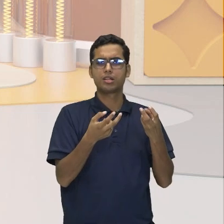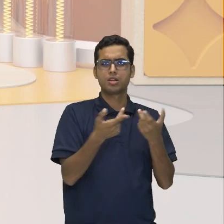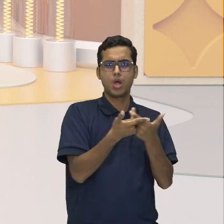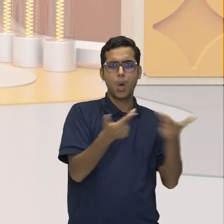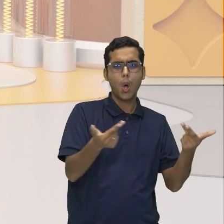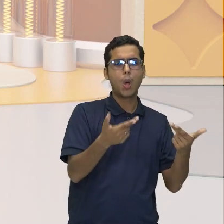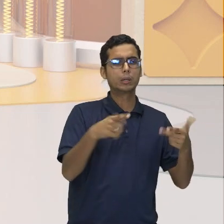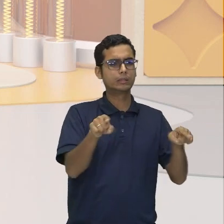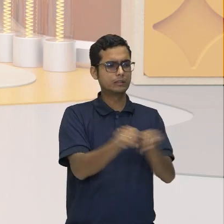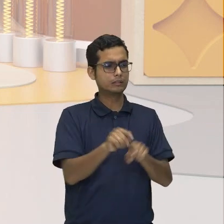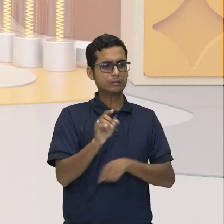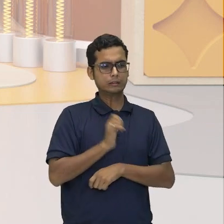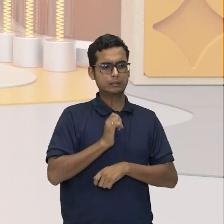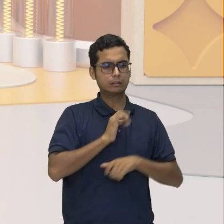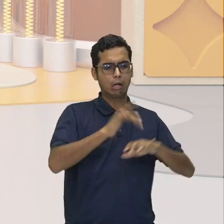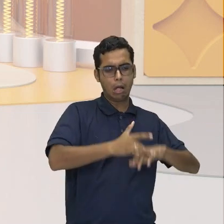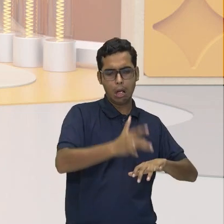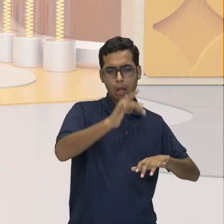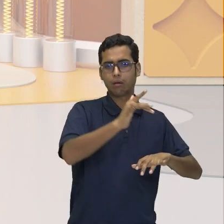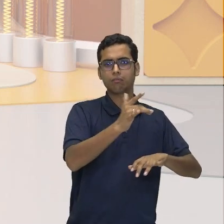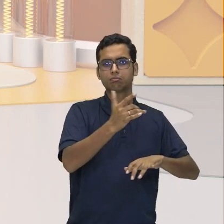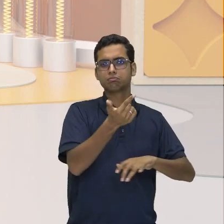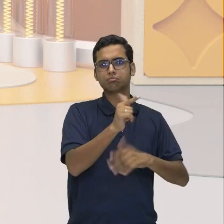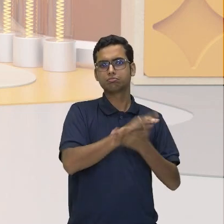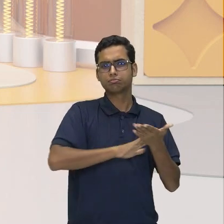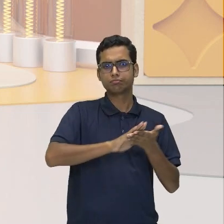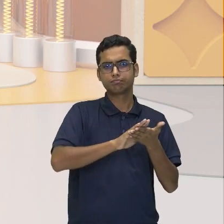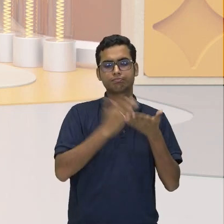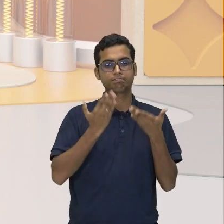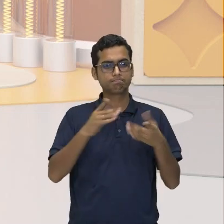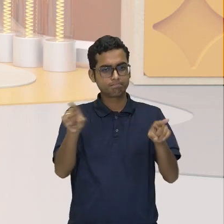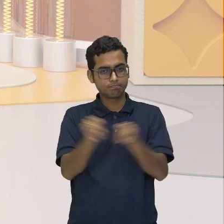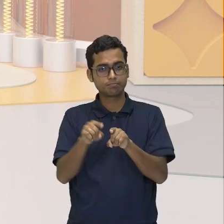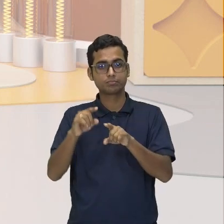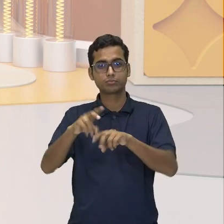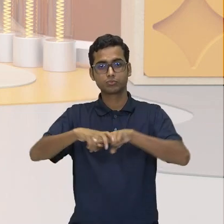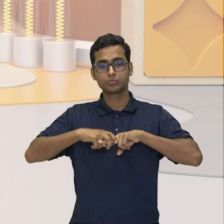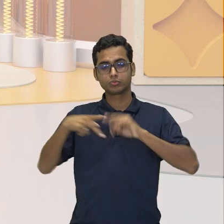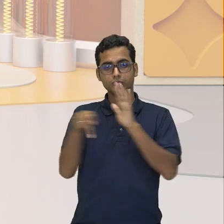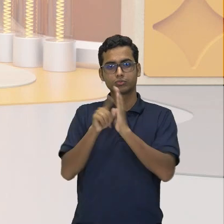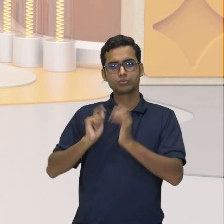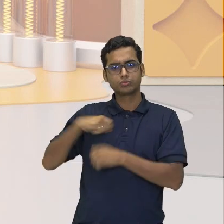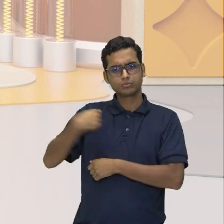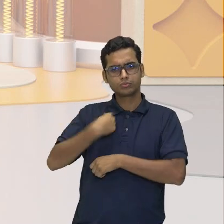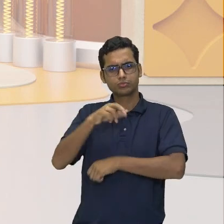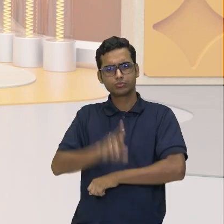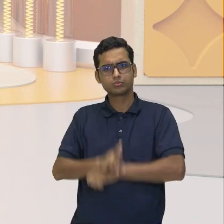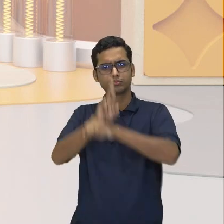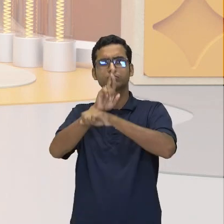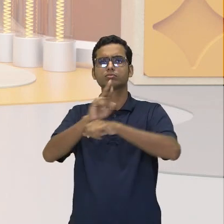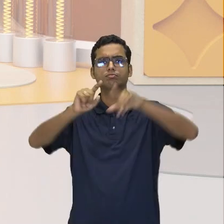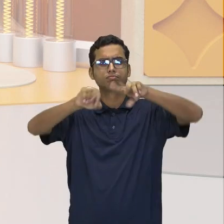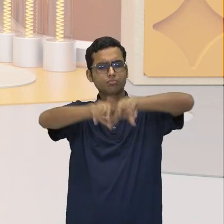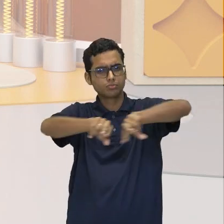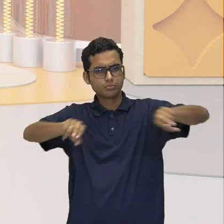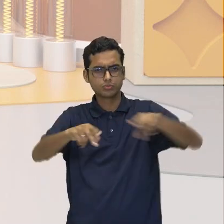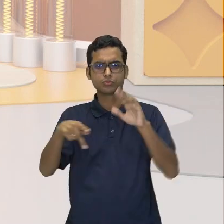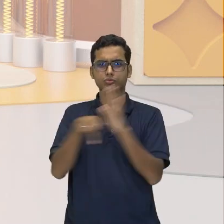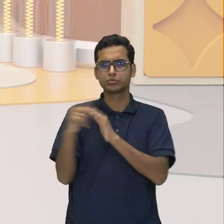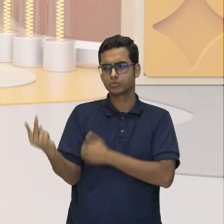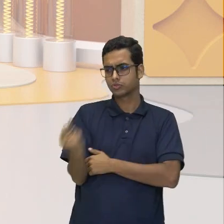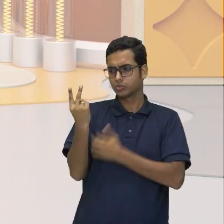como ela encontrou recursos minerais de grande valor aquisitivo em